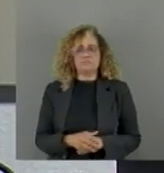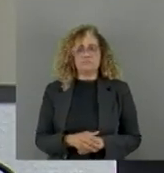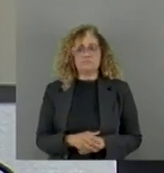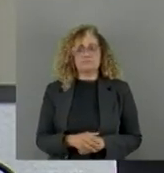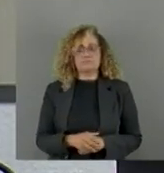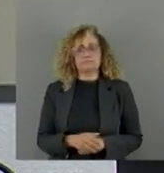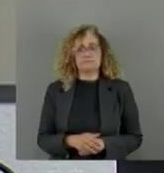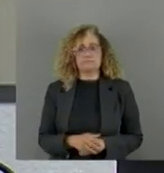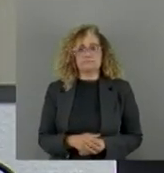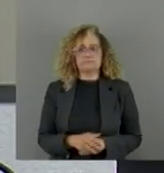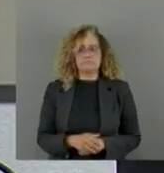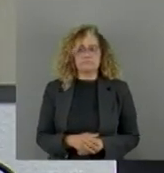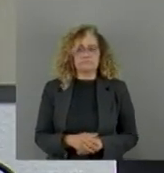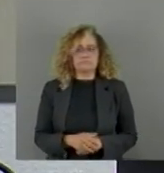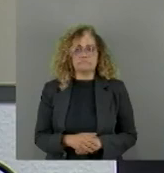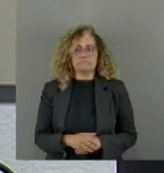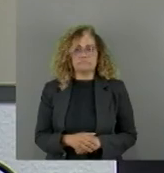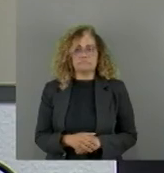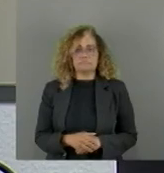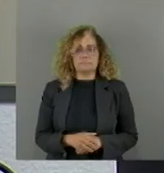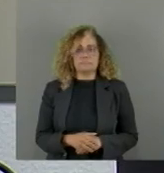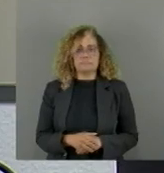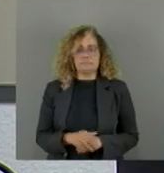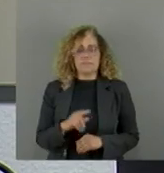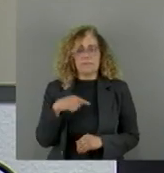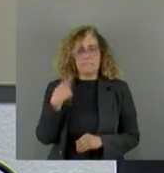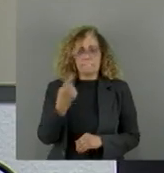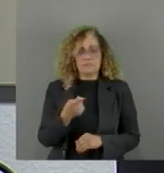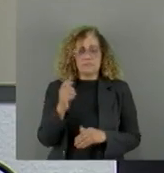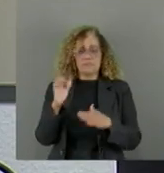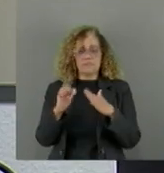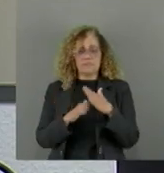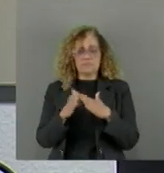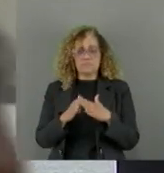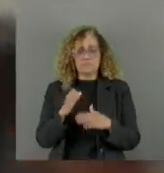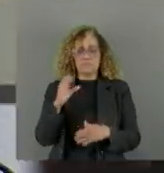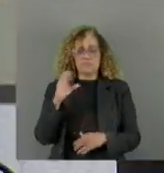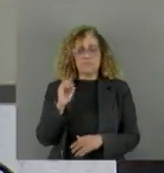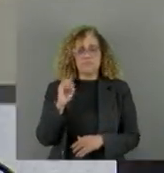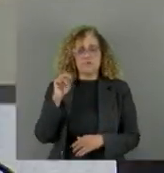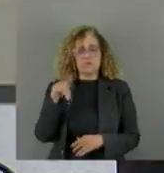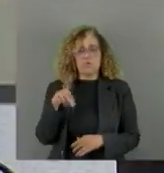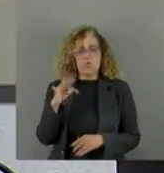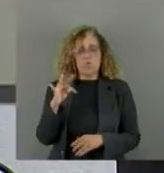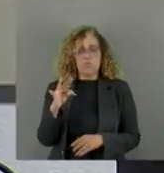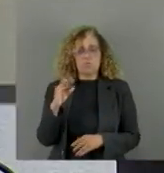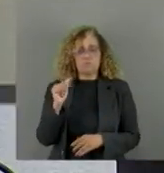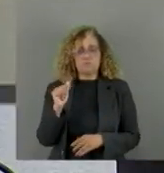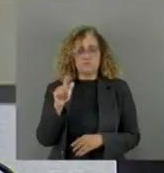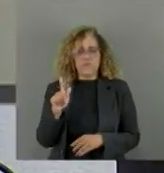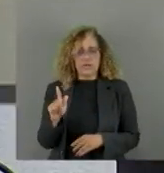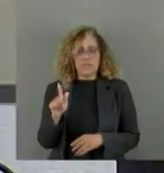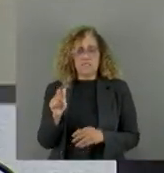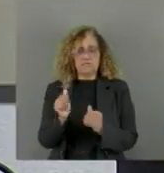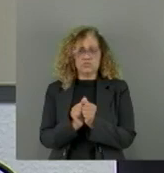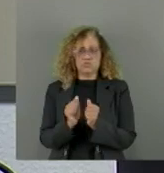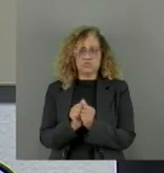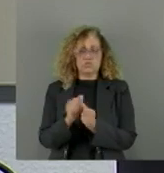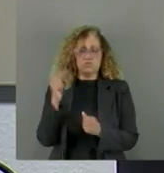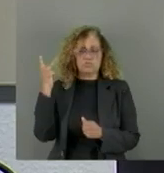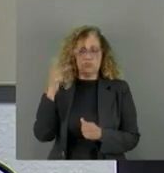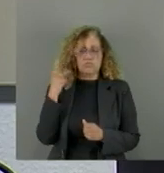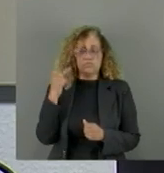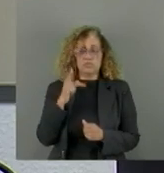que possa a CONTAG, em entendimento com o parlamentar, apresentar as